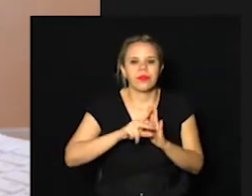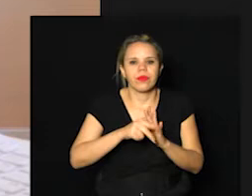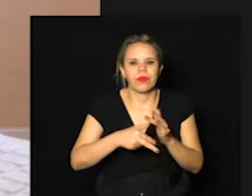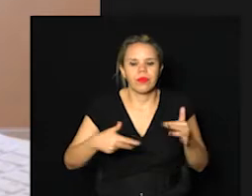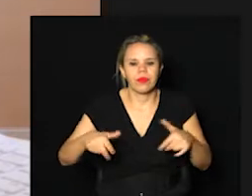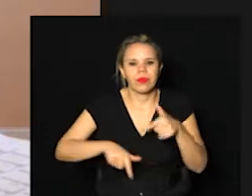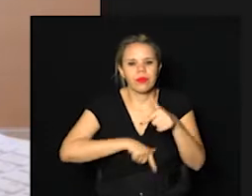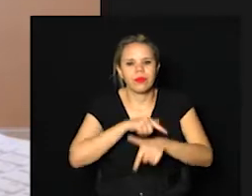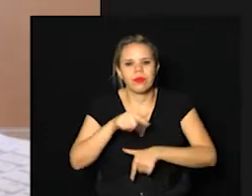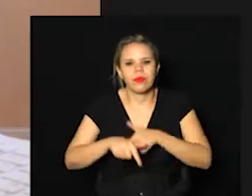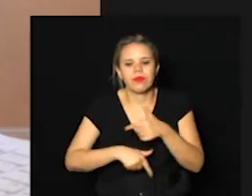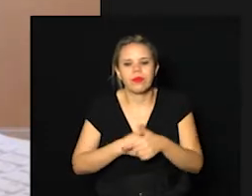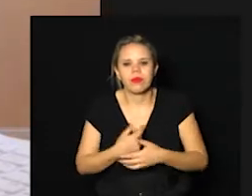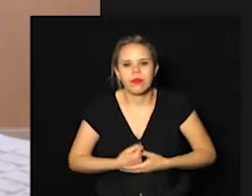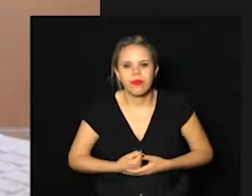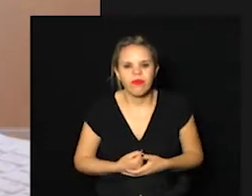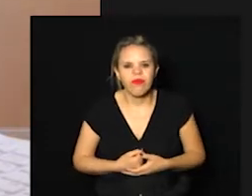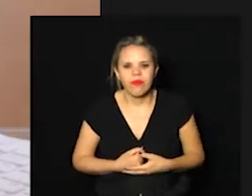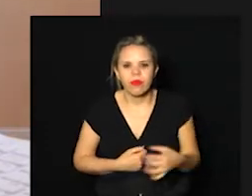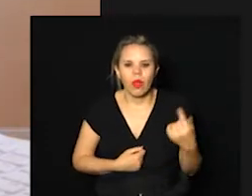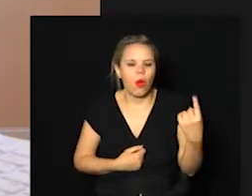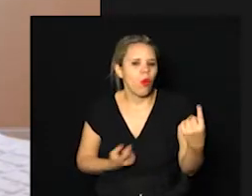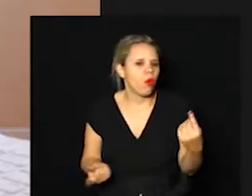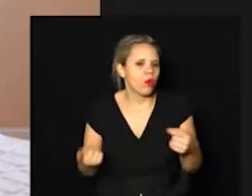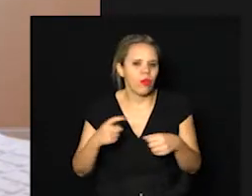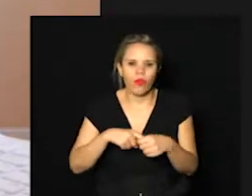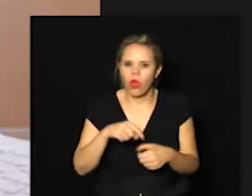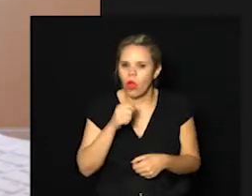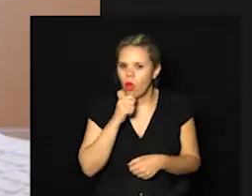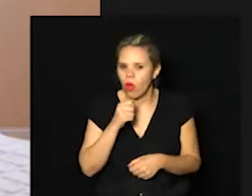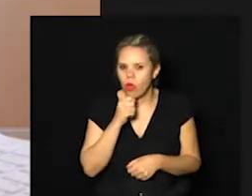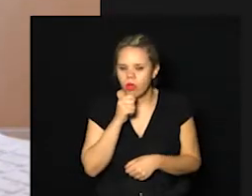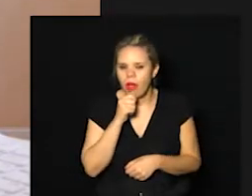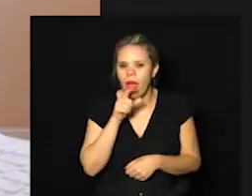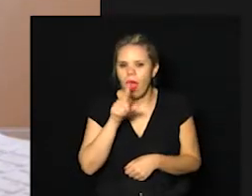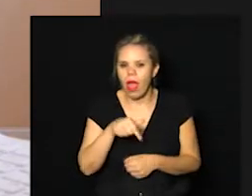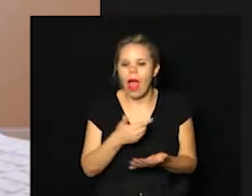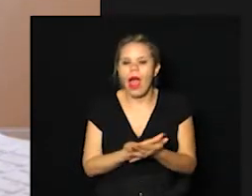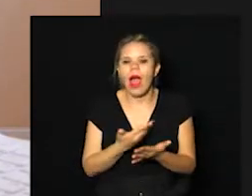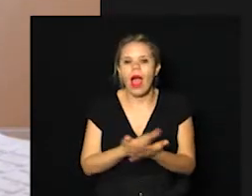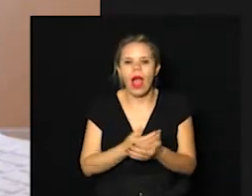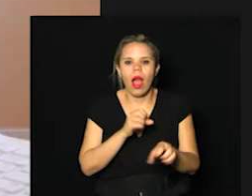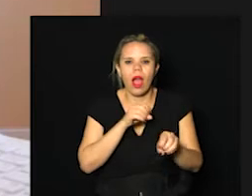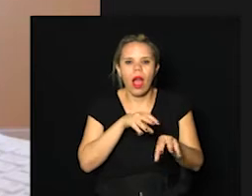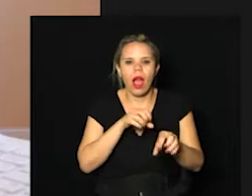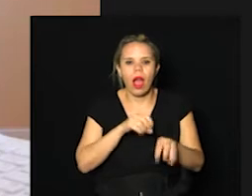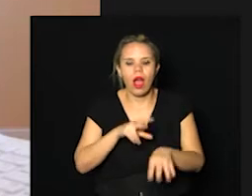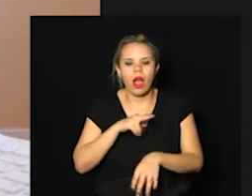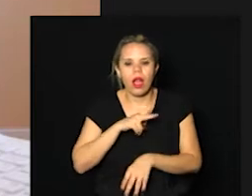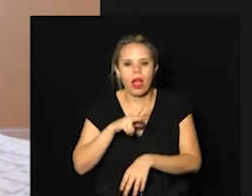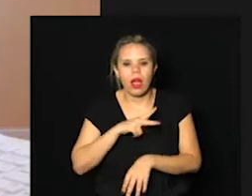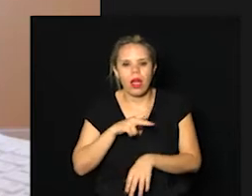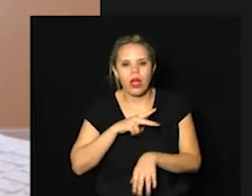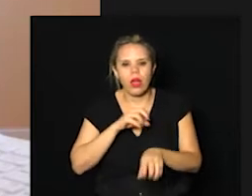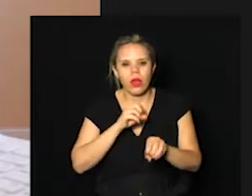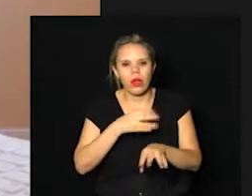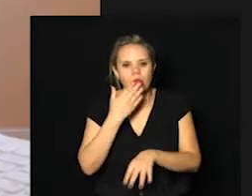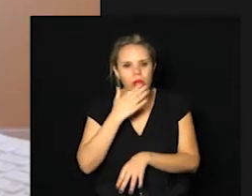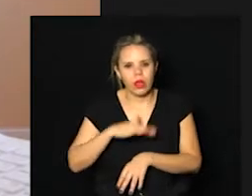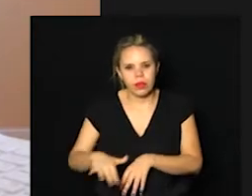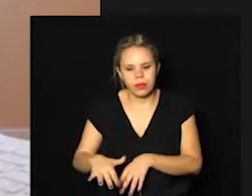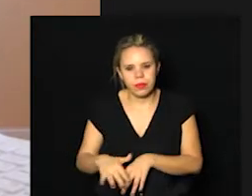do trabalho, mas um que não volta é ainda a educação, principalmente a educação particular, a educação